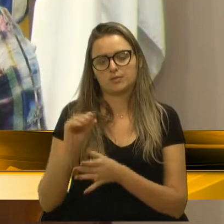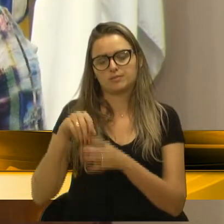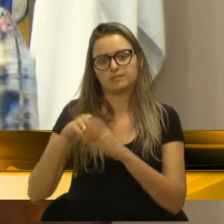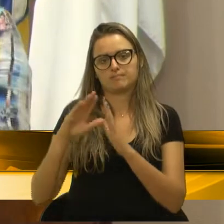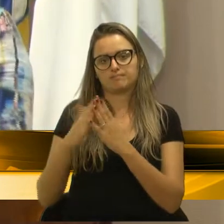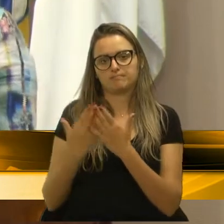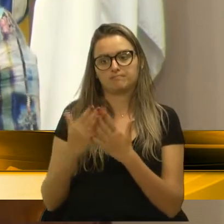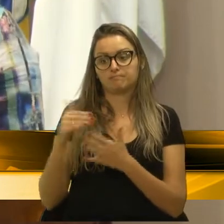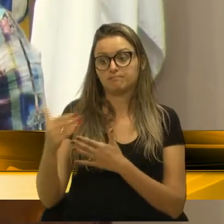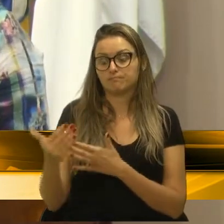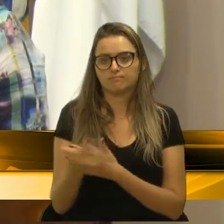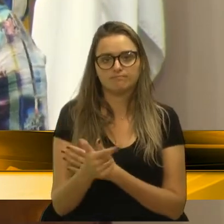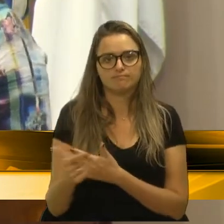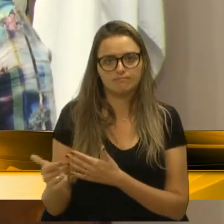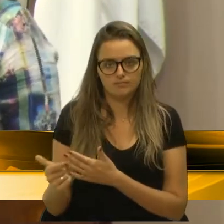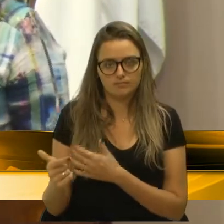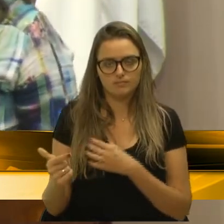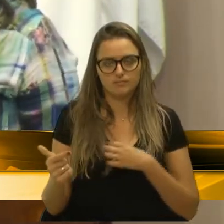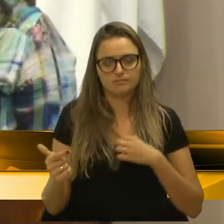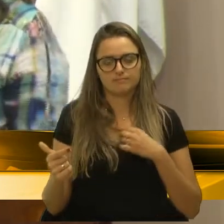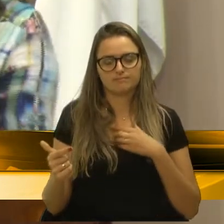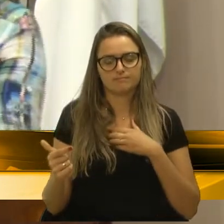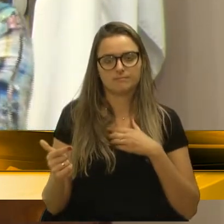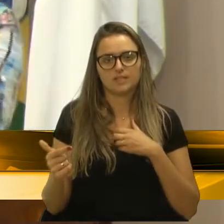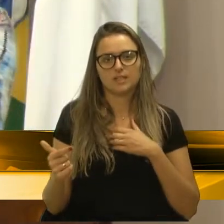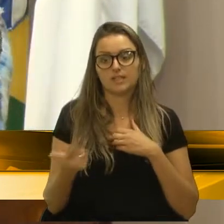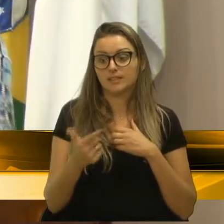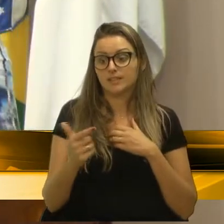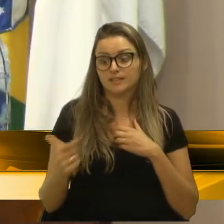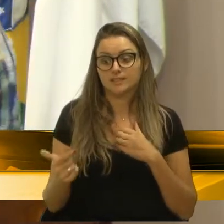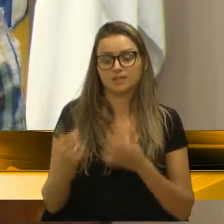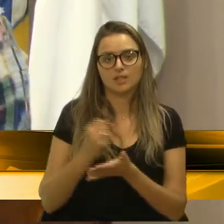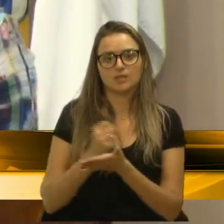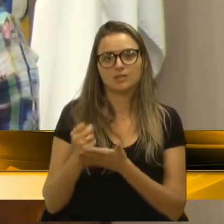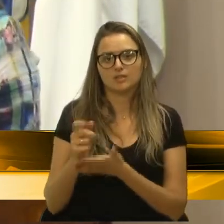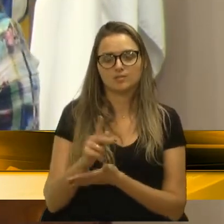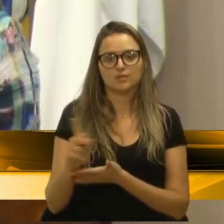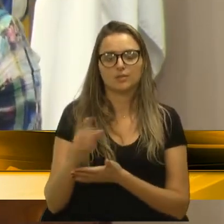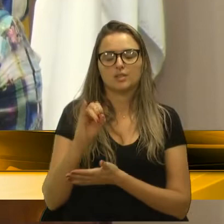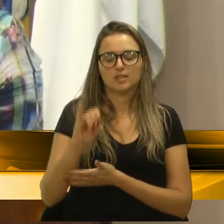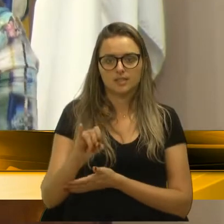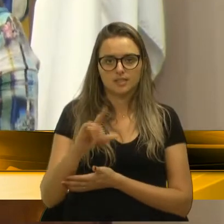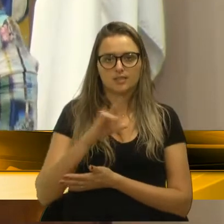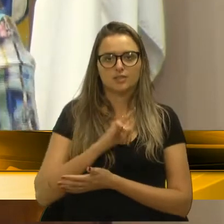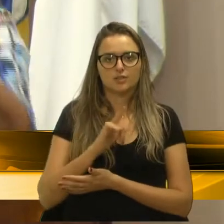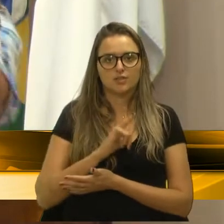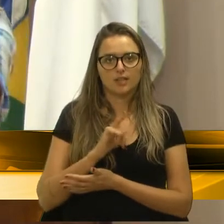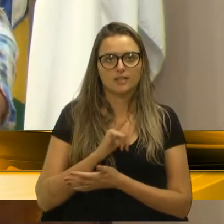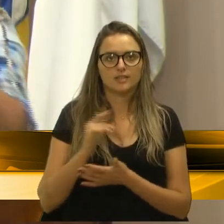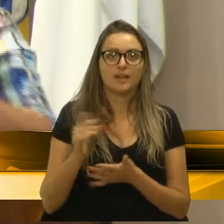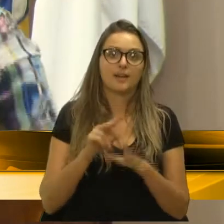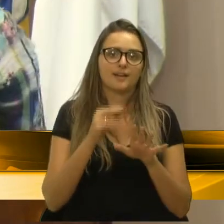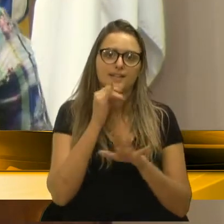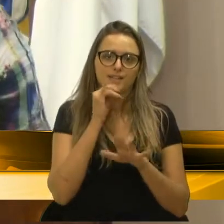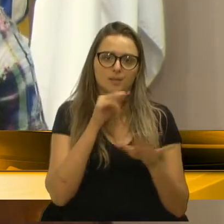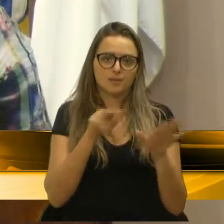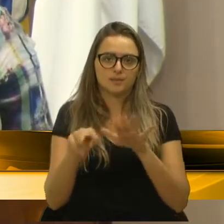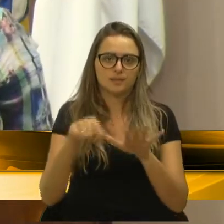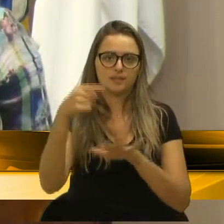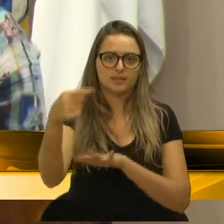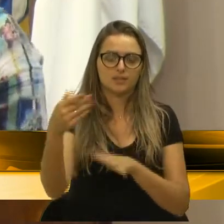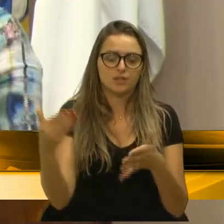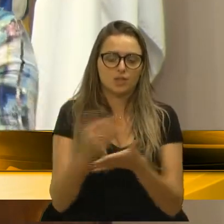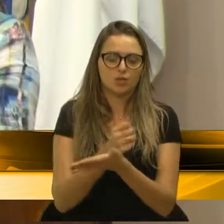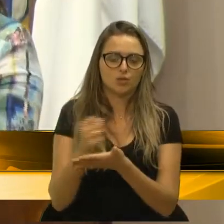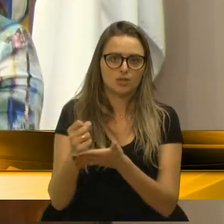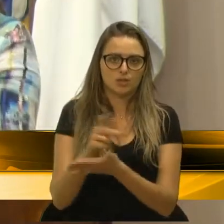tem a perspectiva de ter realmente esses professores. Se tivesse uma perspectiva de que semana que vem a gente vai ter os professores, bom,